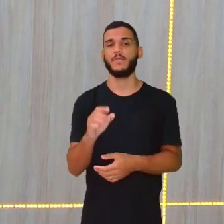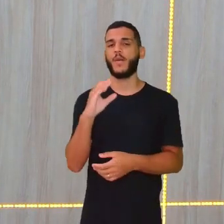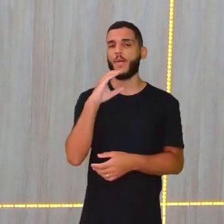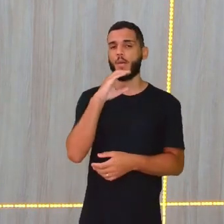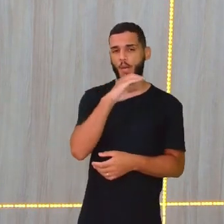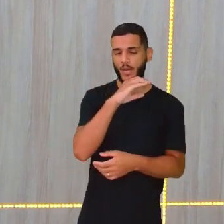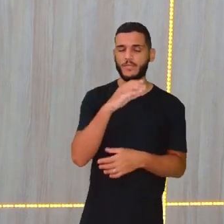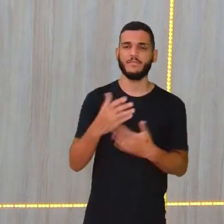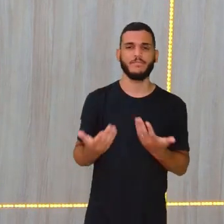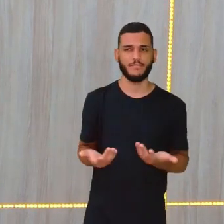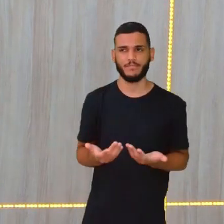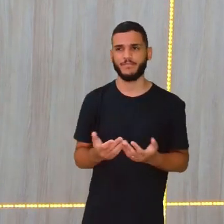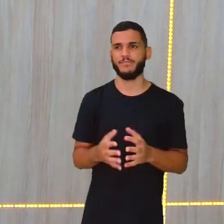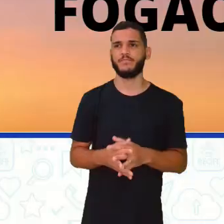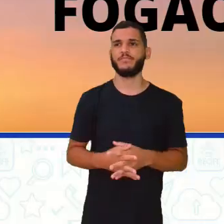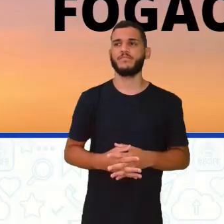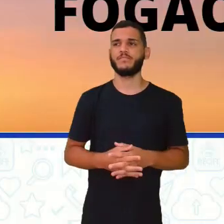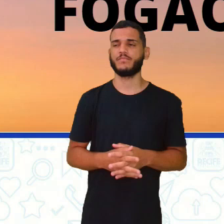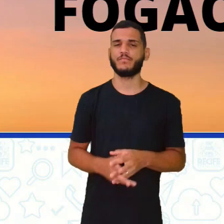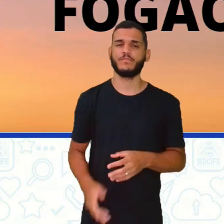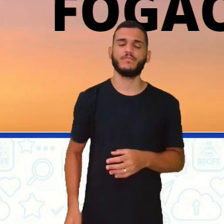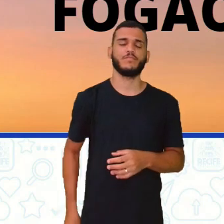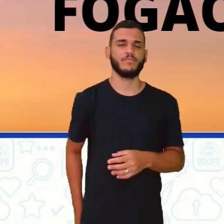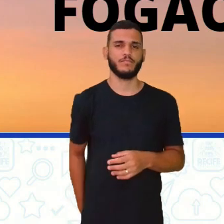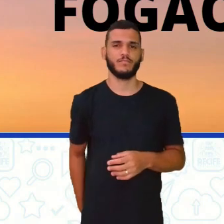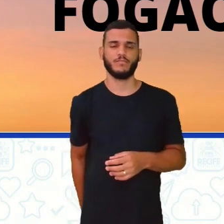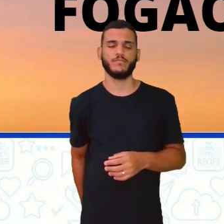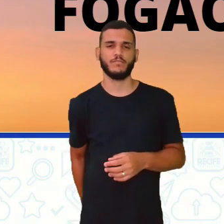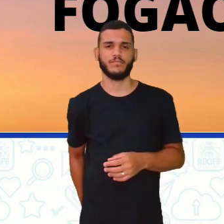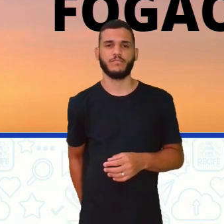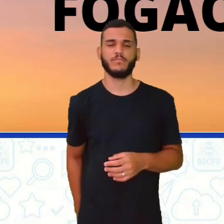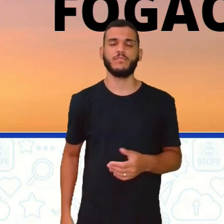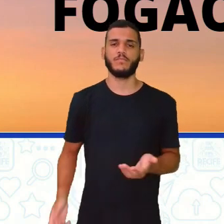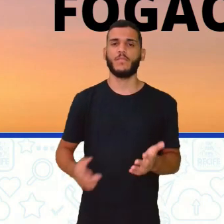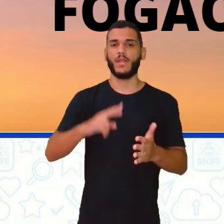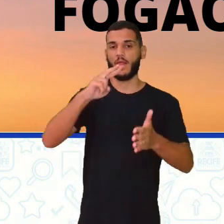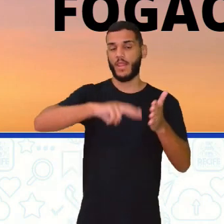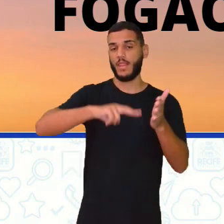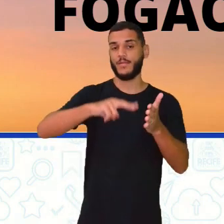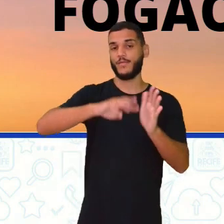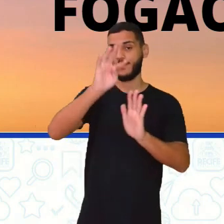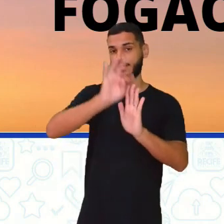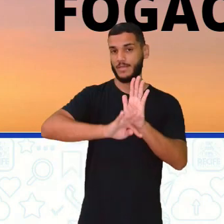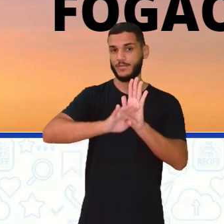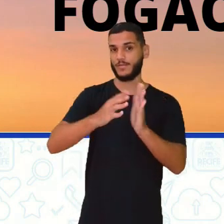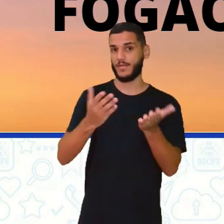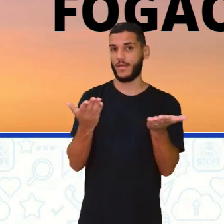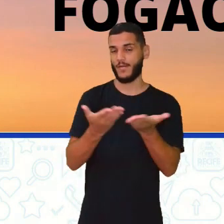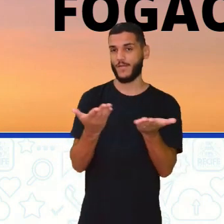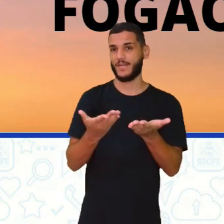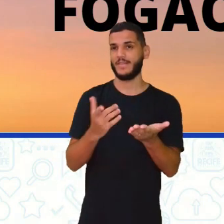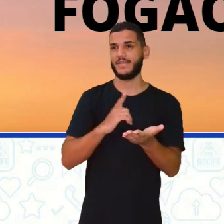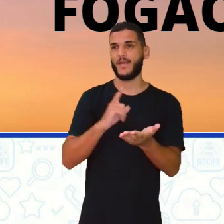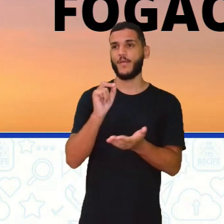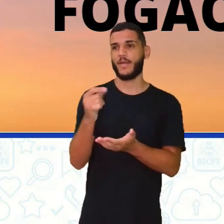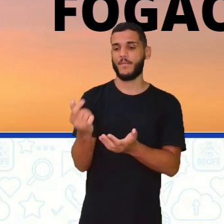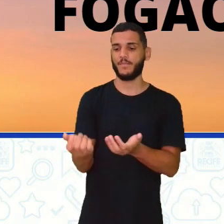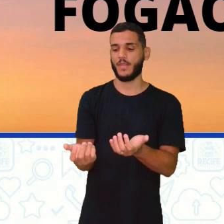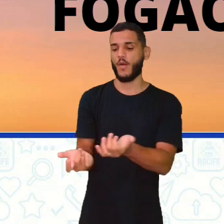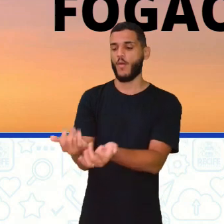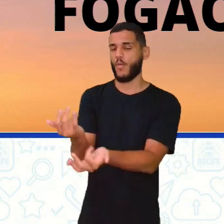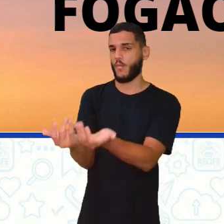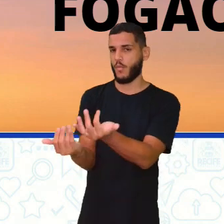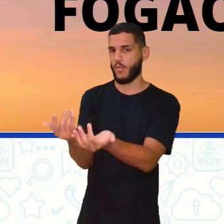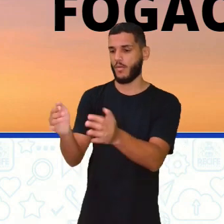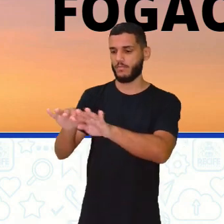do calor. Coloca essa tela bem grande para a gente fazer a leitura desse texto. E aí eu trouxe a questão do fogão.